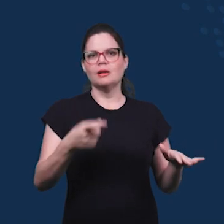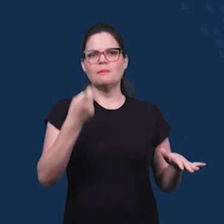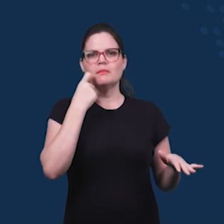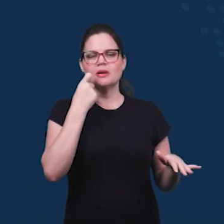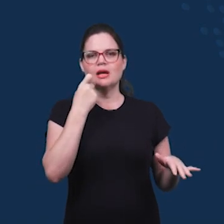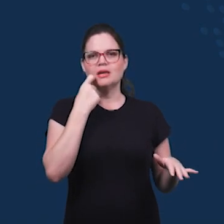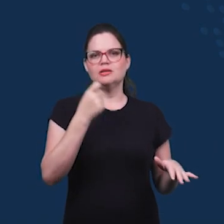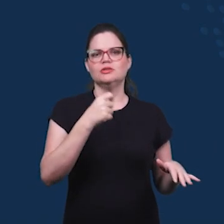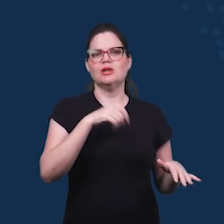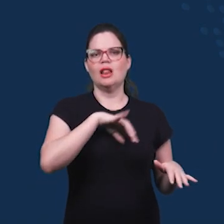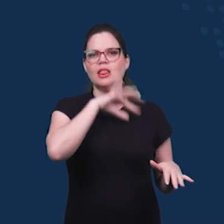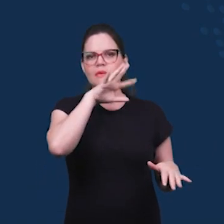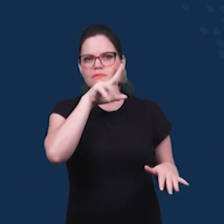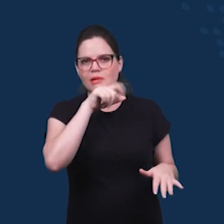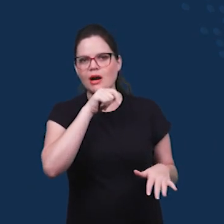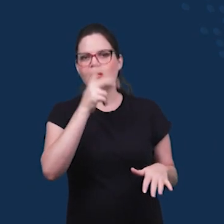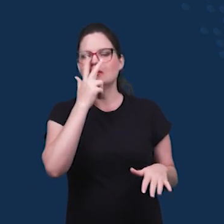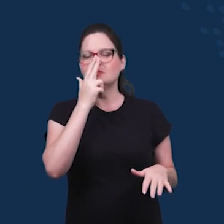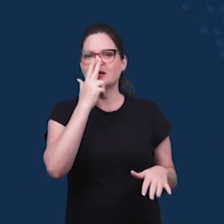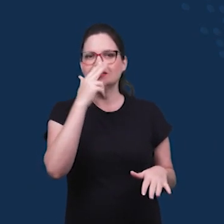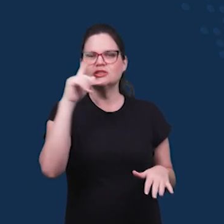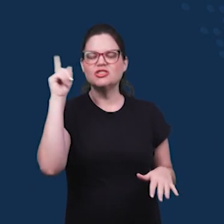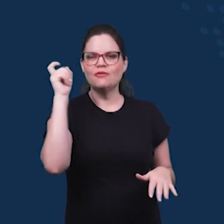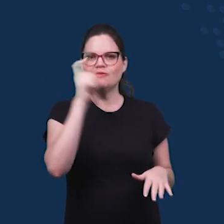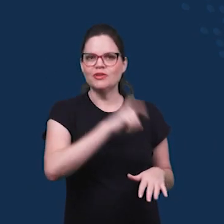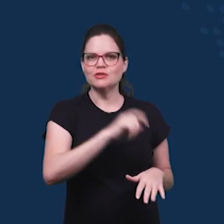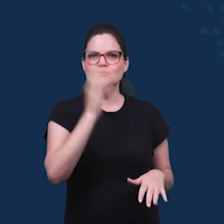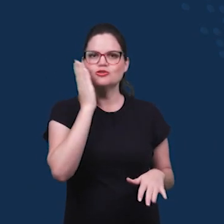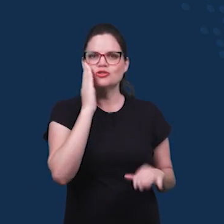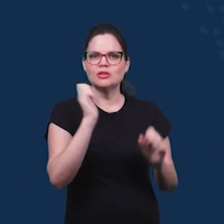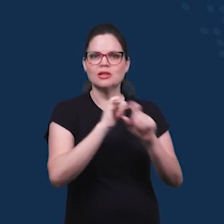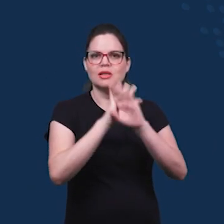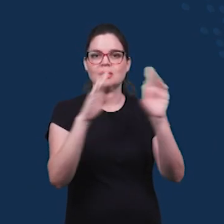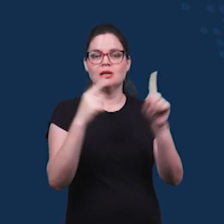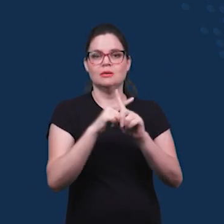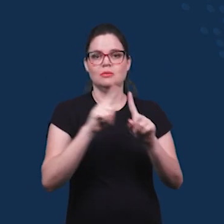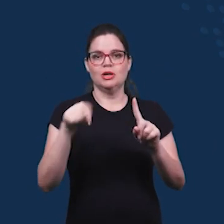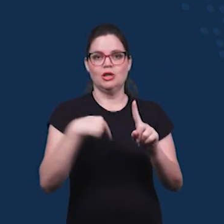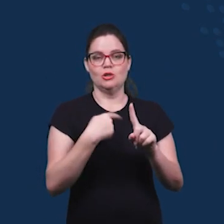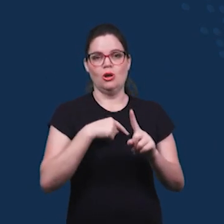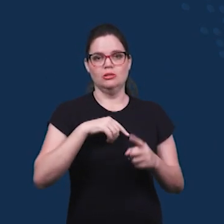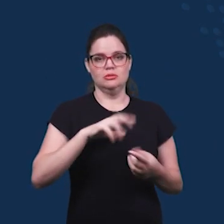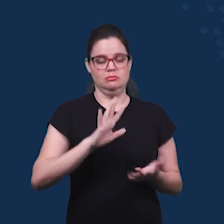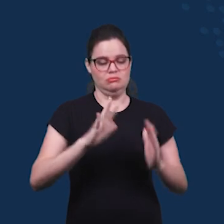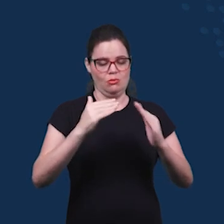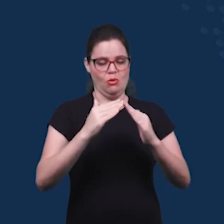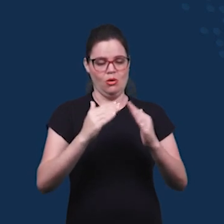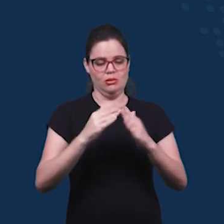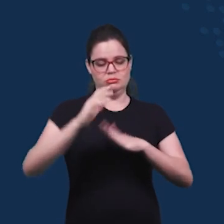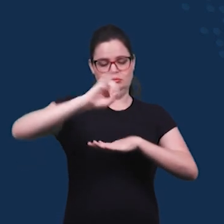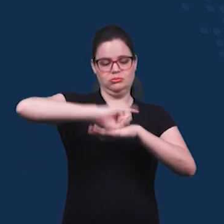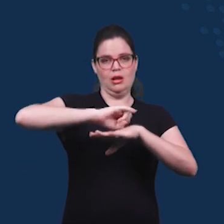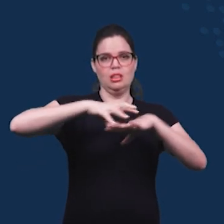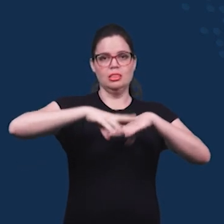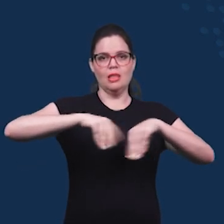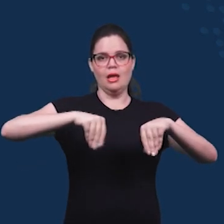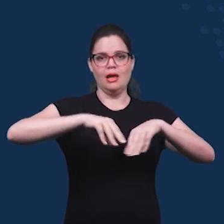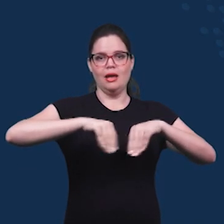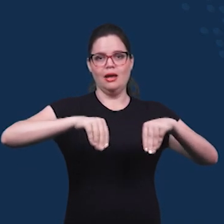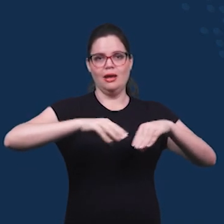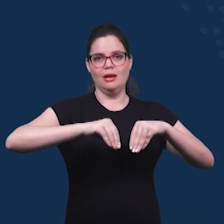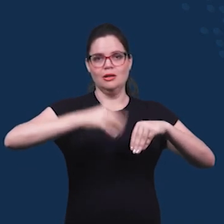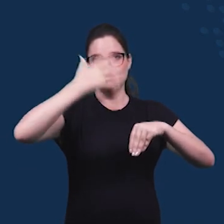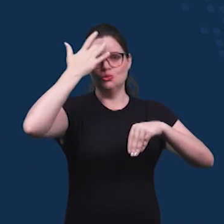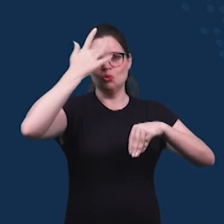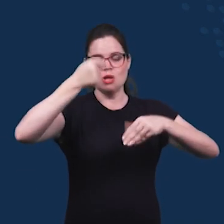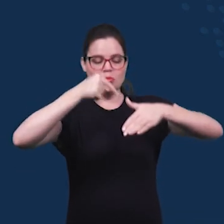muito difícil de visualizar, porque nós moramos no continente. Nós não temos a clara